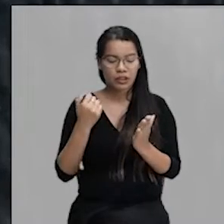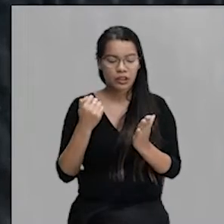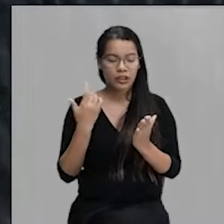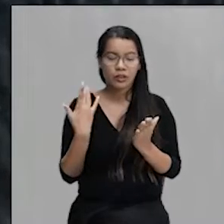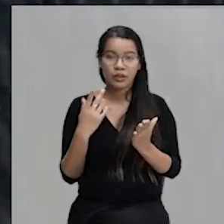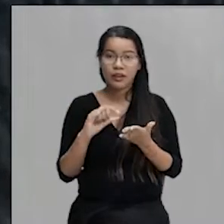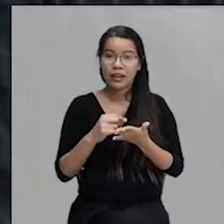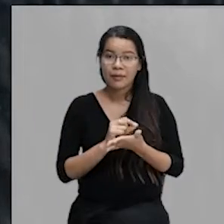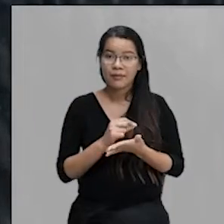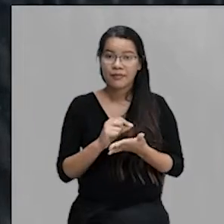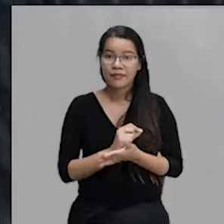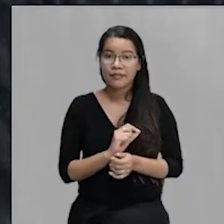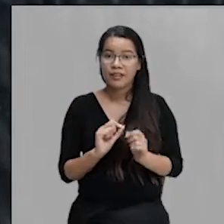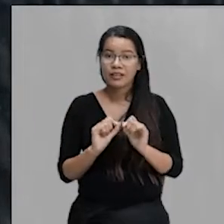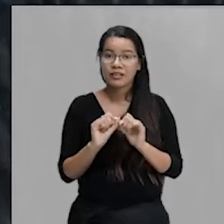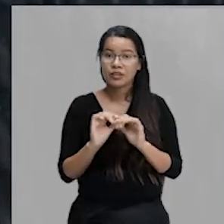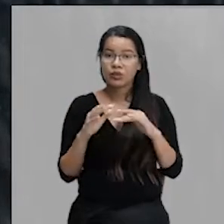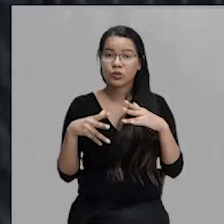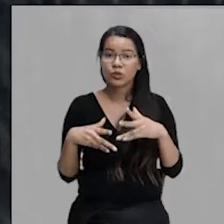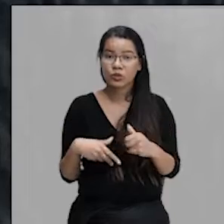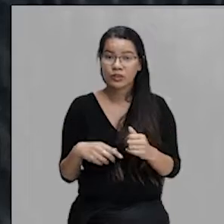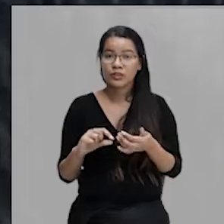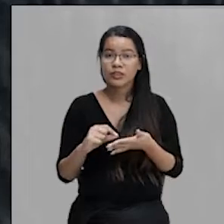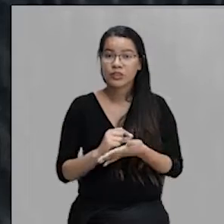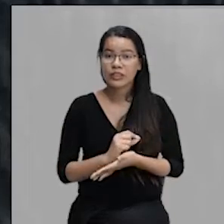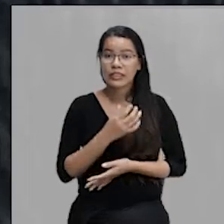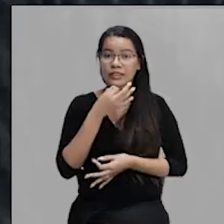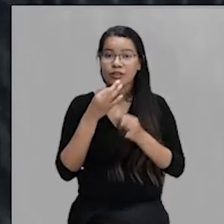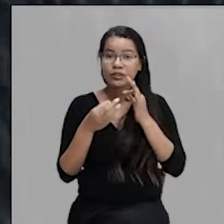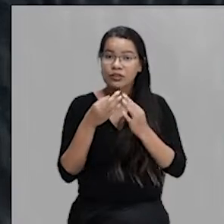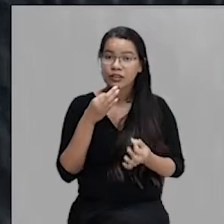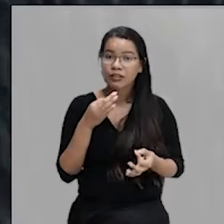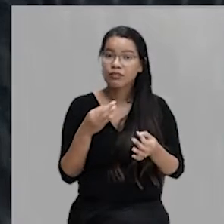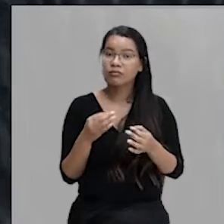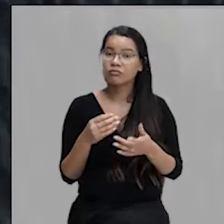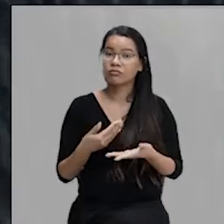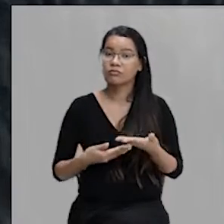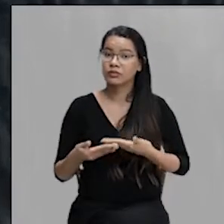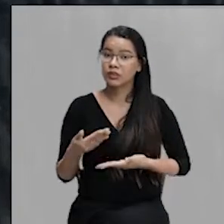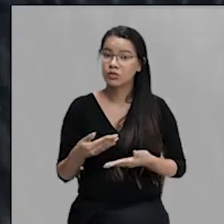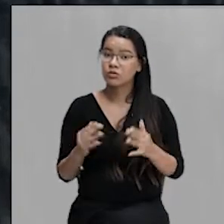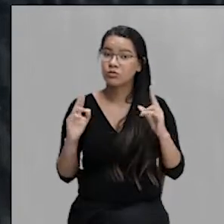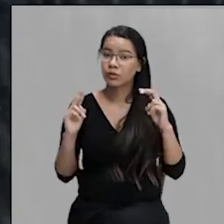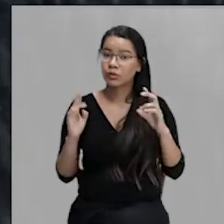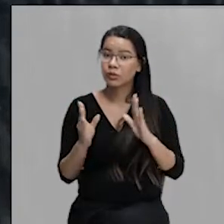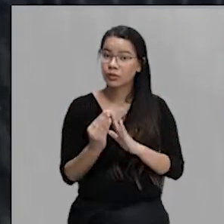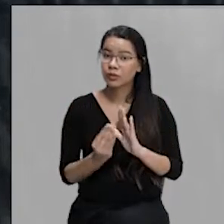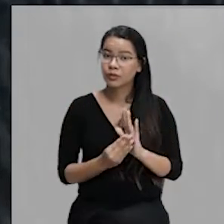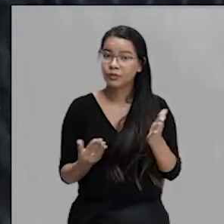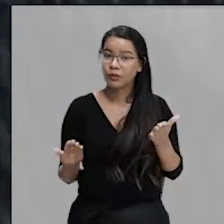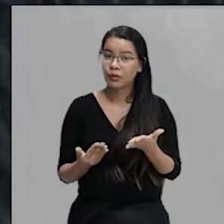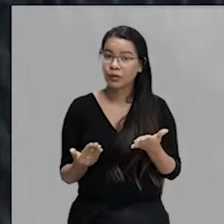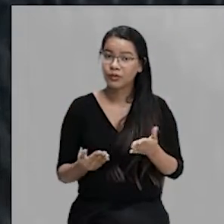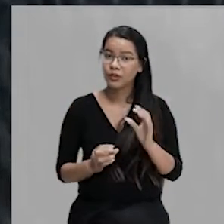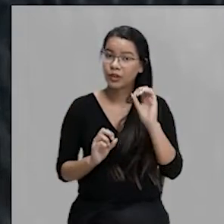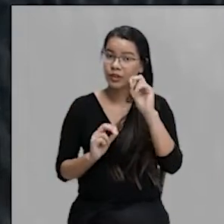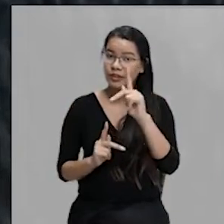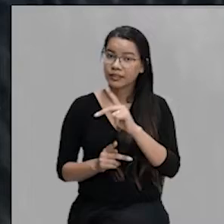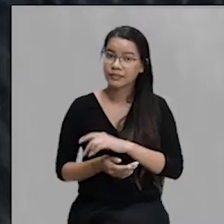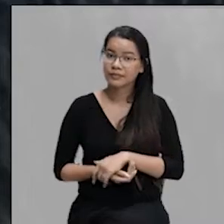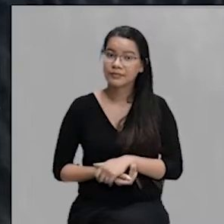lápis, para fazer as anotações das dicas que eu vou te dar sobre esse conteúdo na nossa videoaula de hoje.